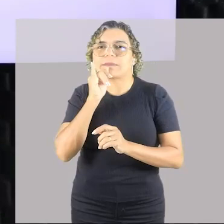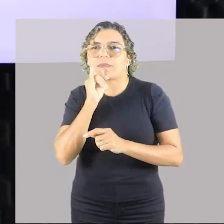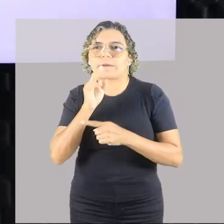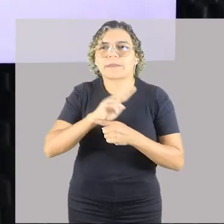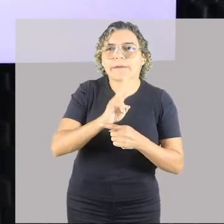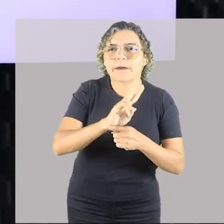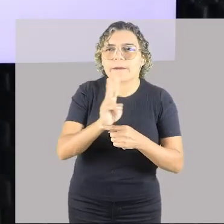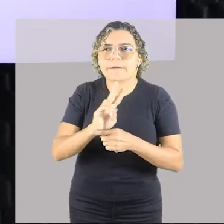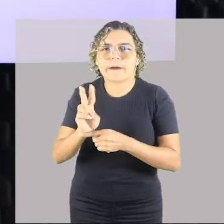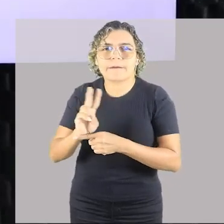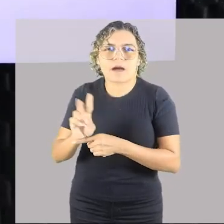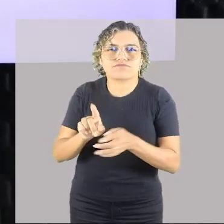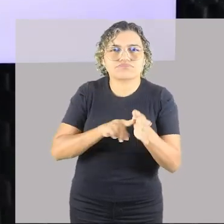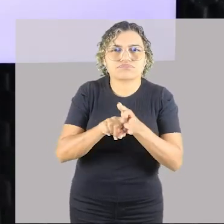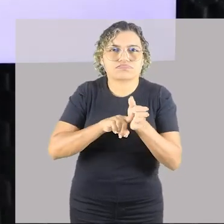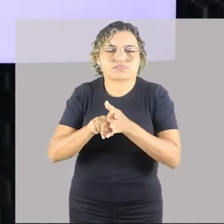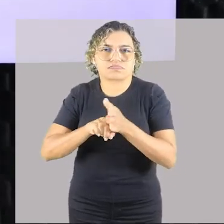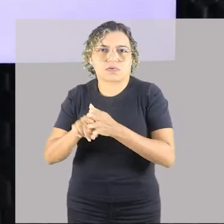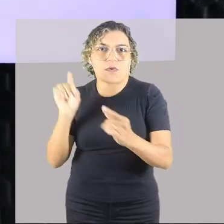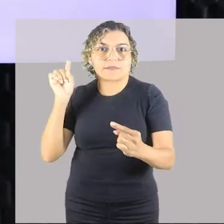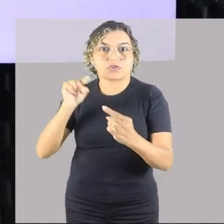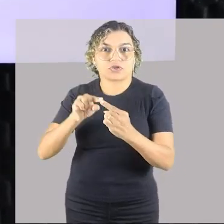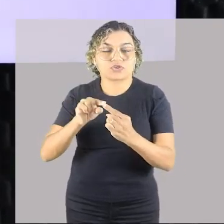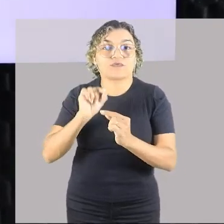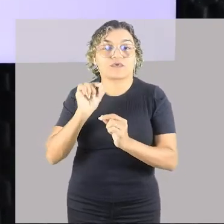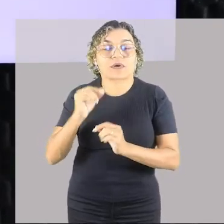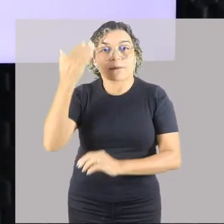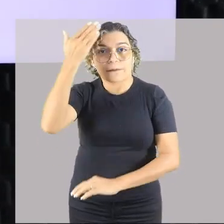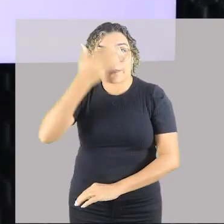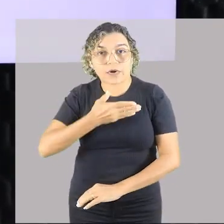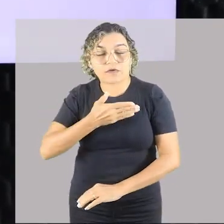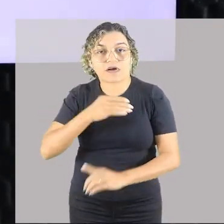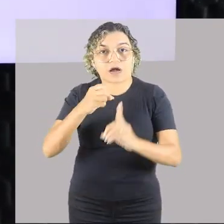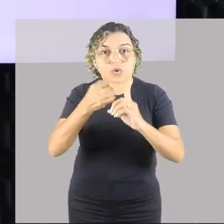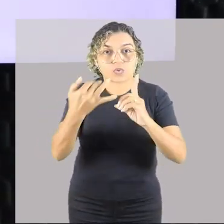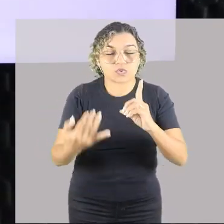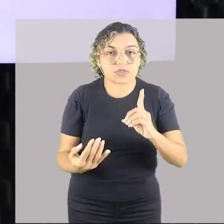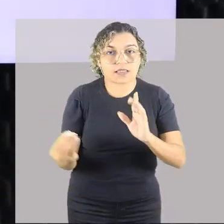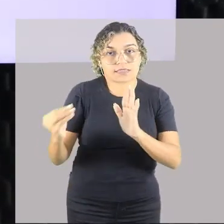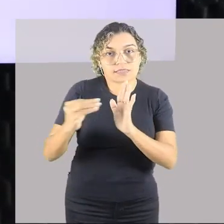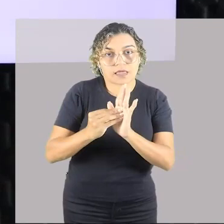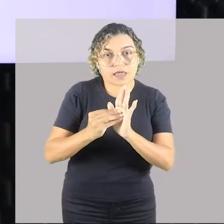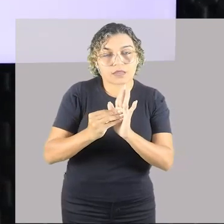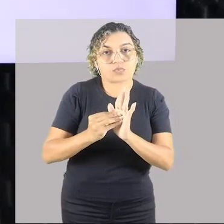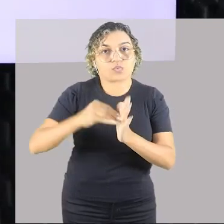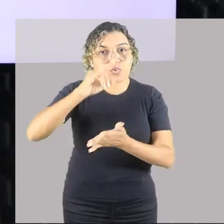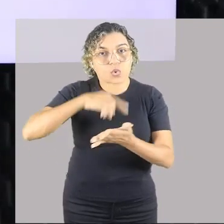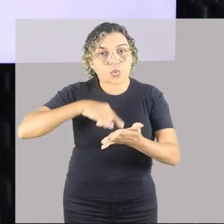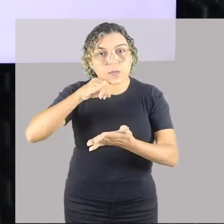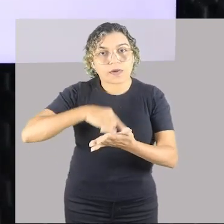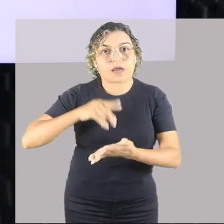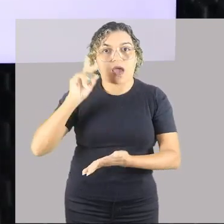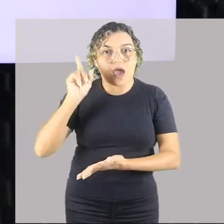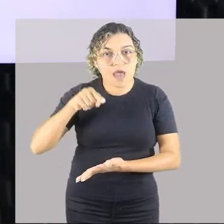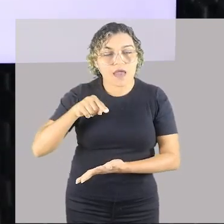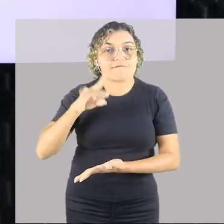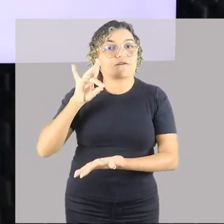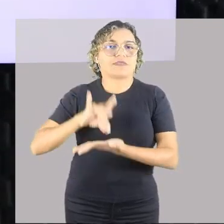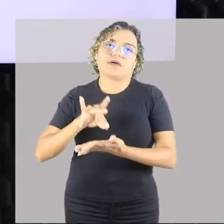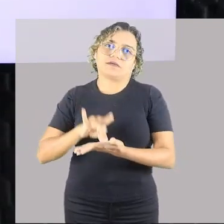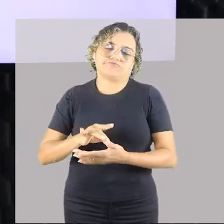averiguação e investigação, com o objetivo de provar que os dados informados no requerimento inicial